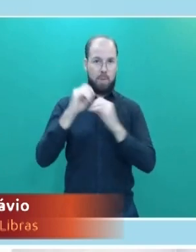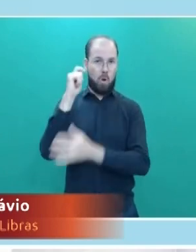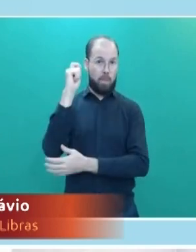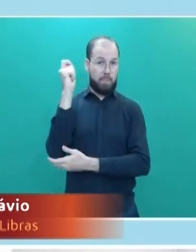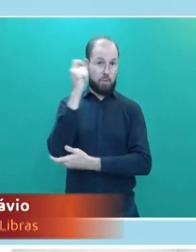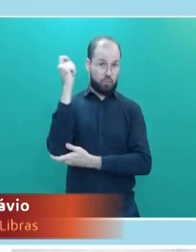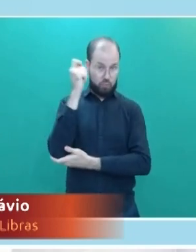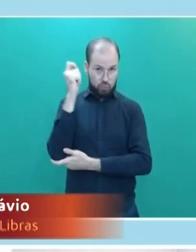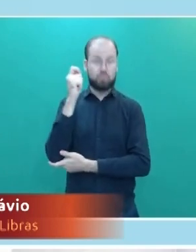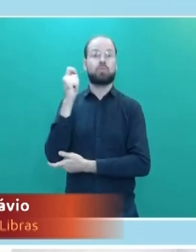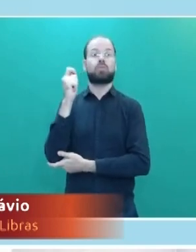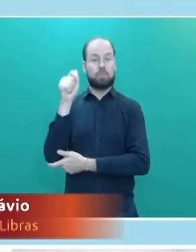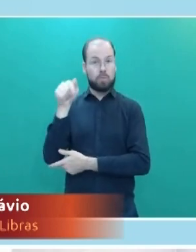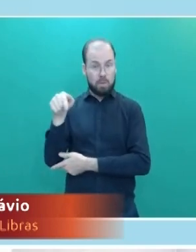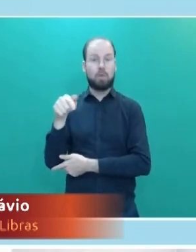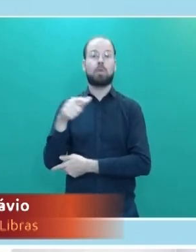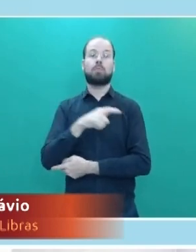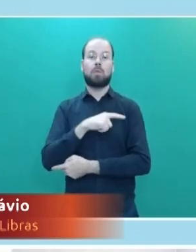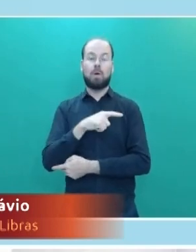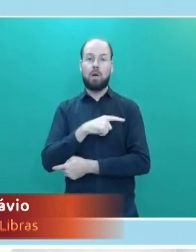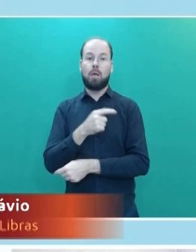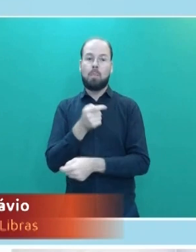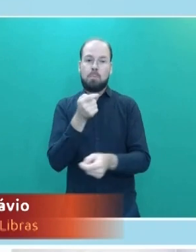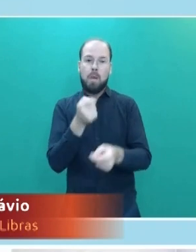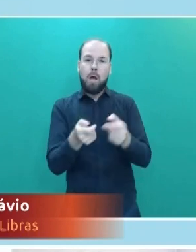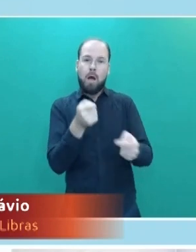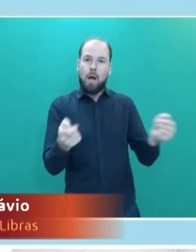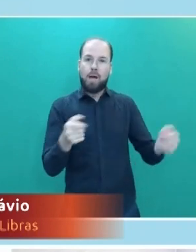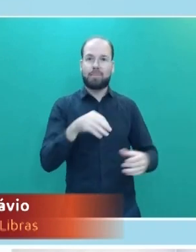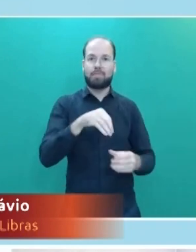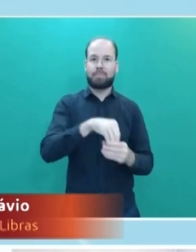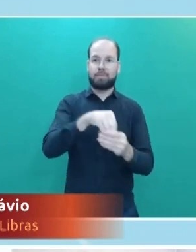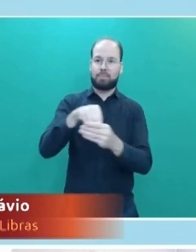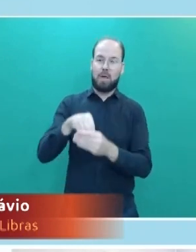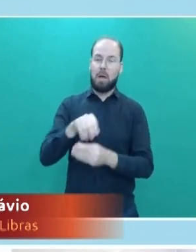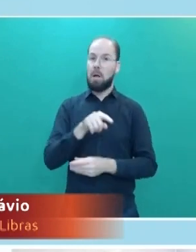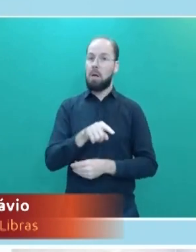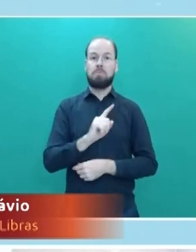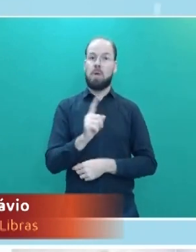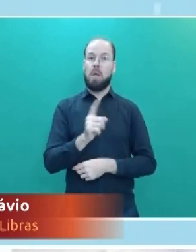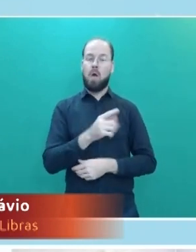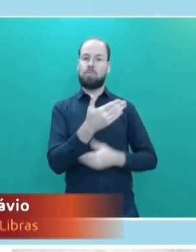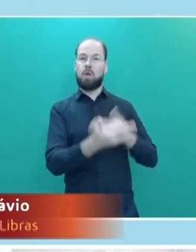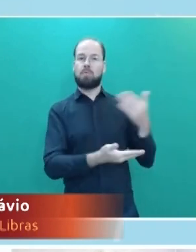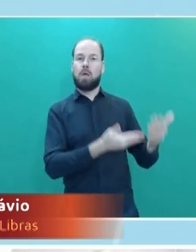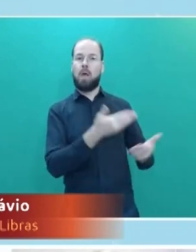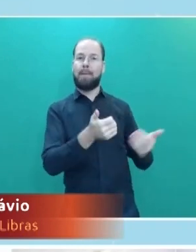pequenos viticultores, que nem sempre, inclusive, tratavam mal os seus